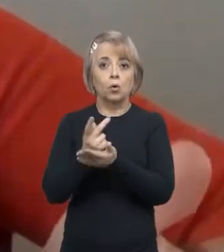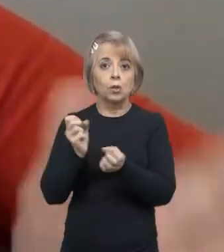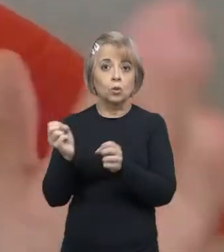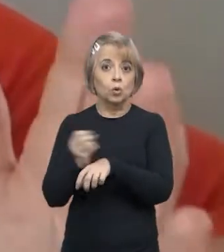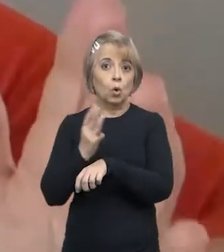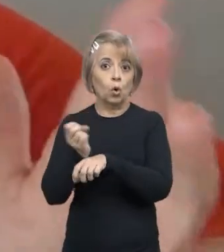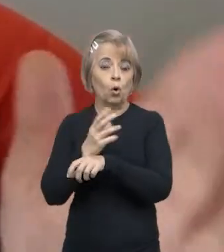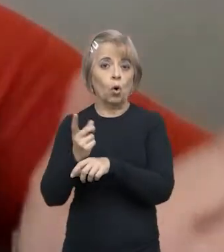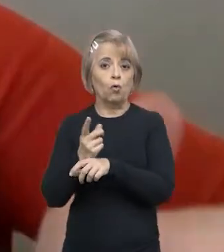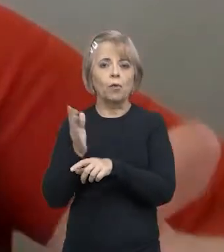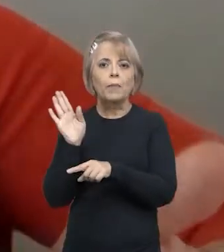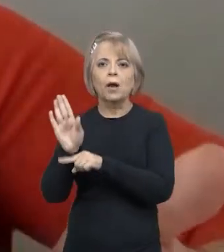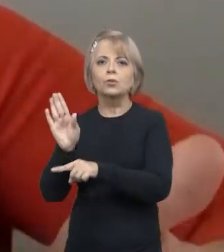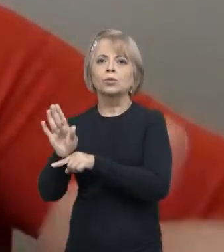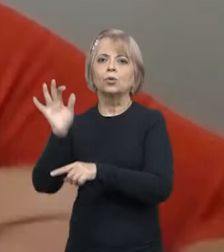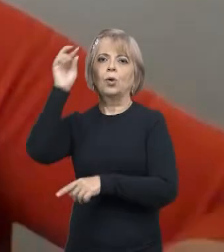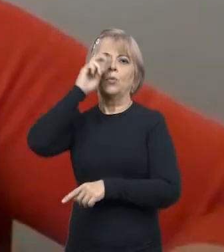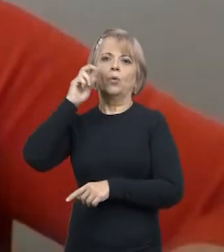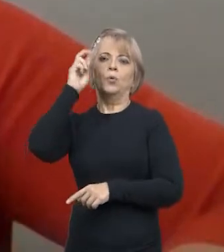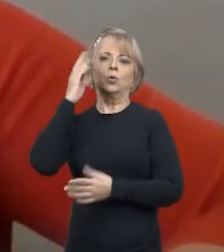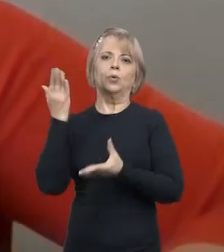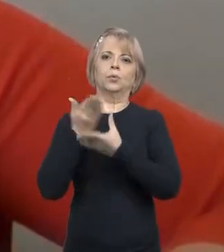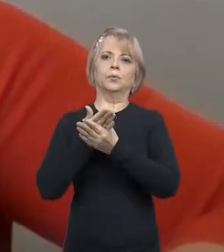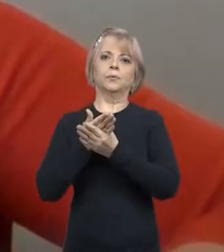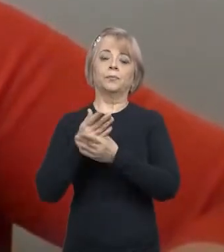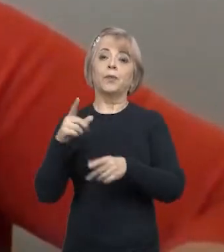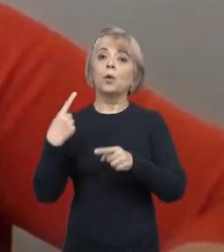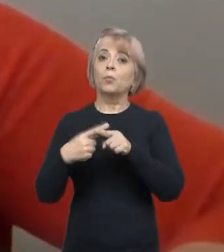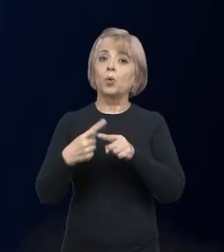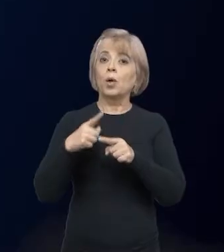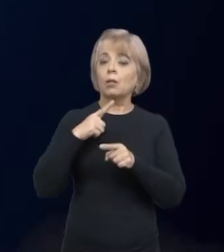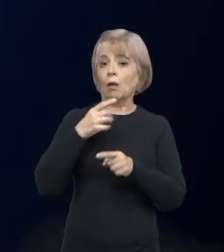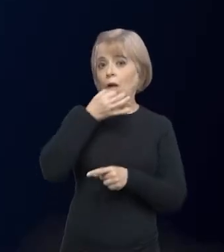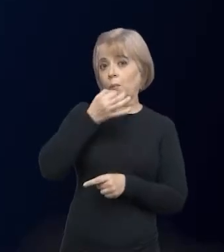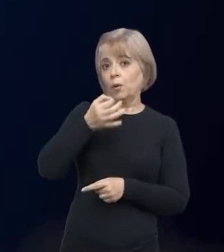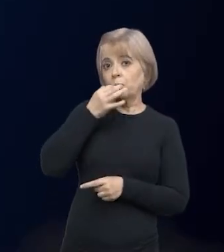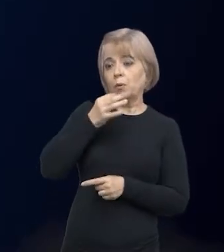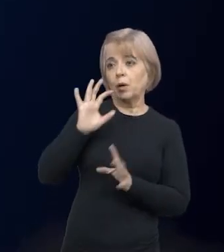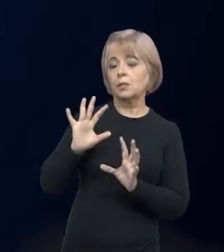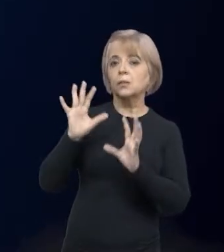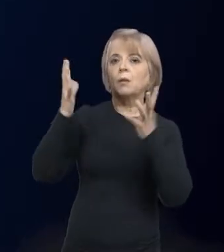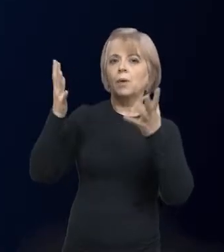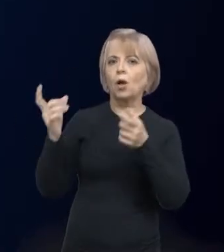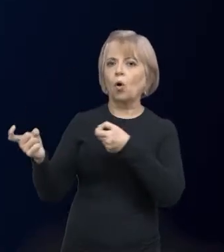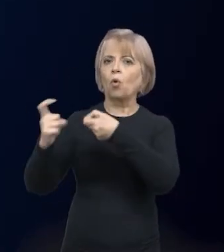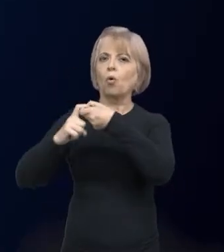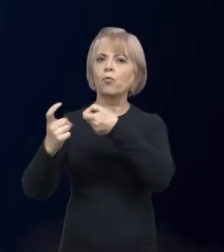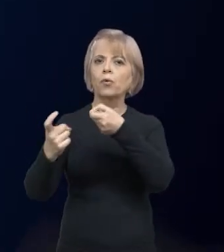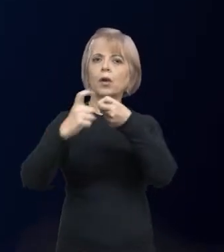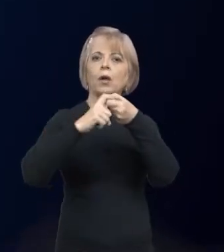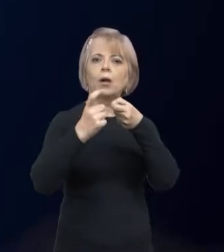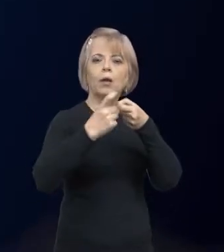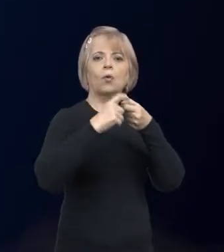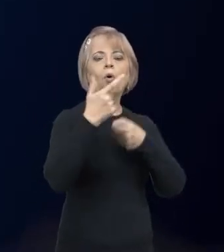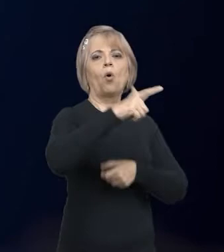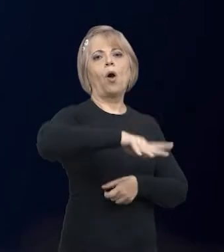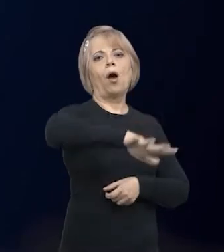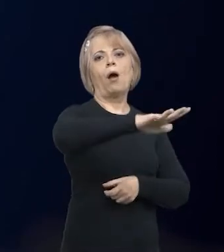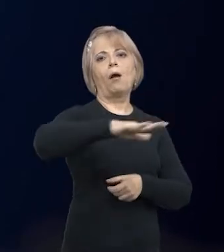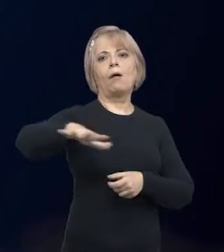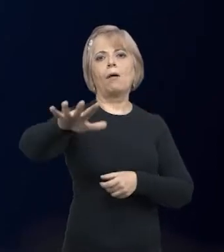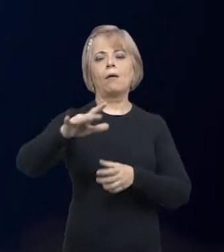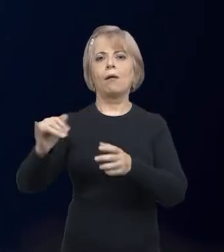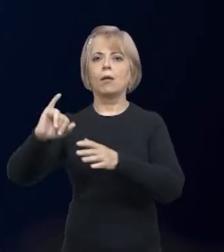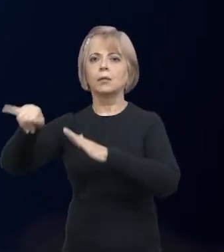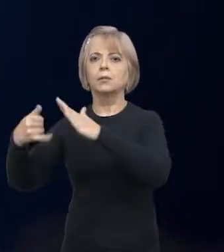Centro de Apoio leva aos promotores. Além disso, nós podemos sugerir a celebração de convênios com outros órgãos que venham apoiar a atuação